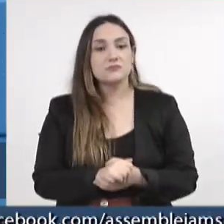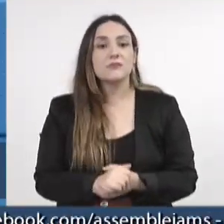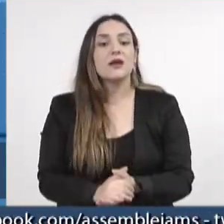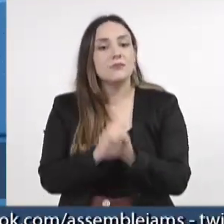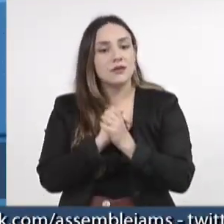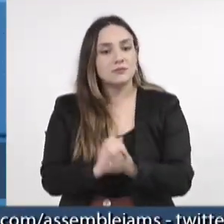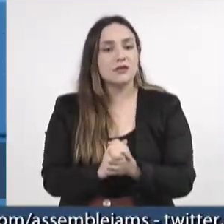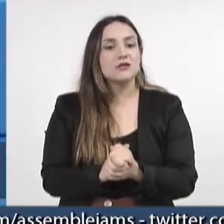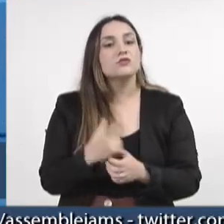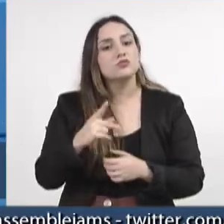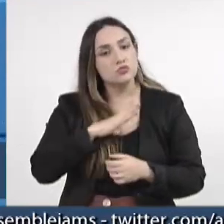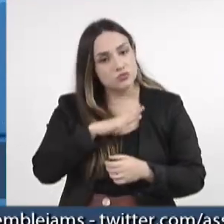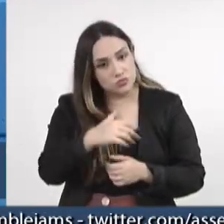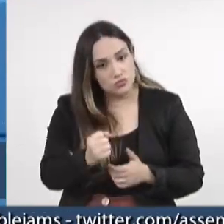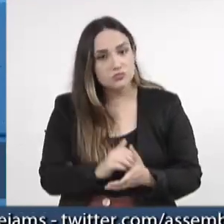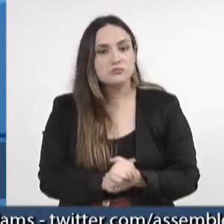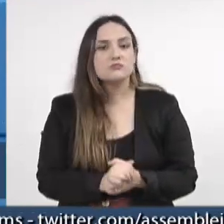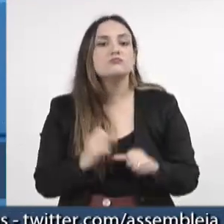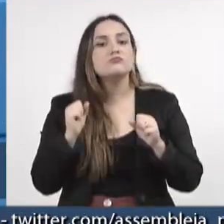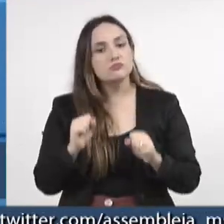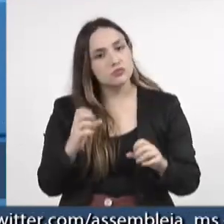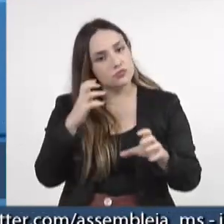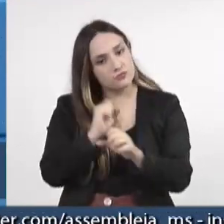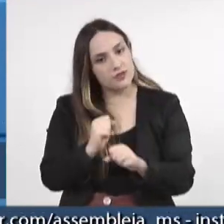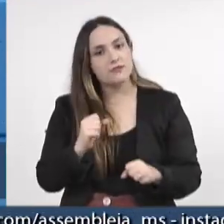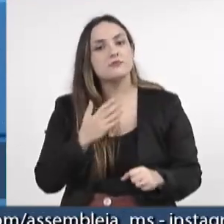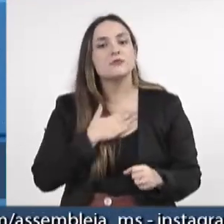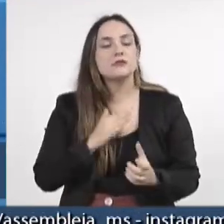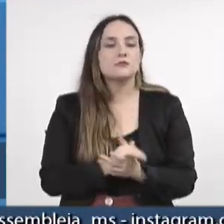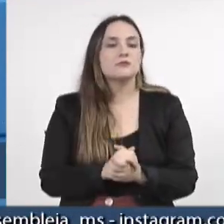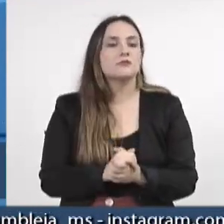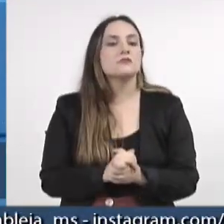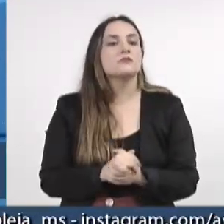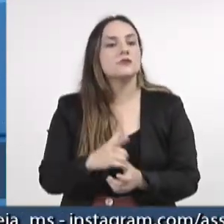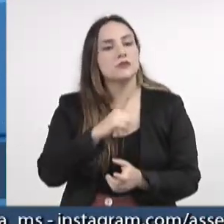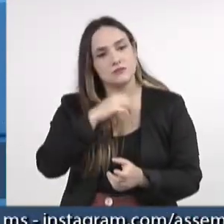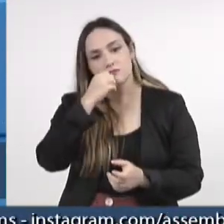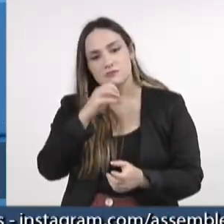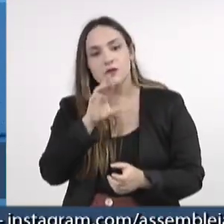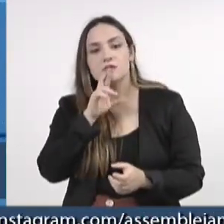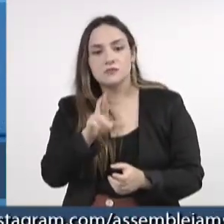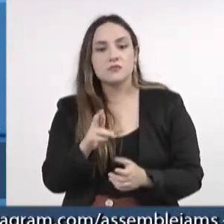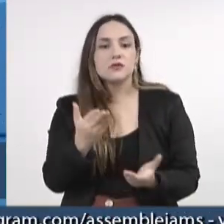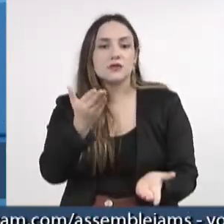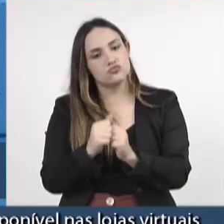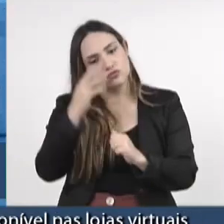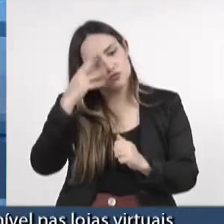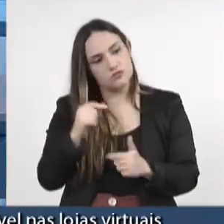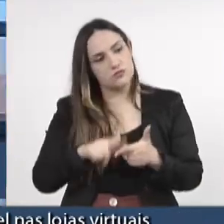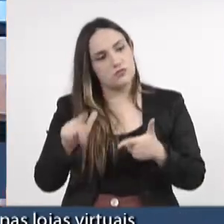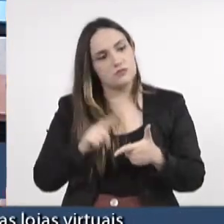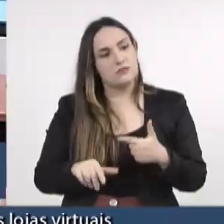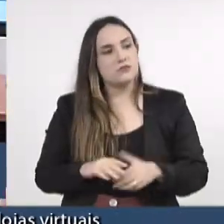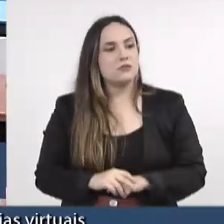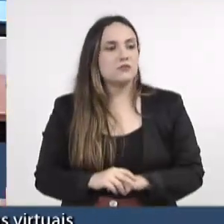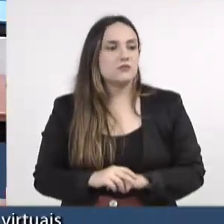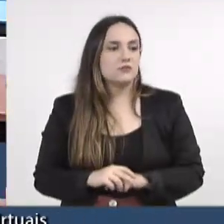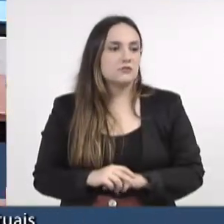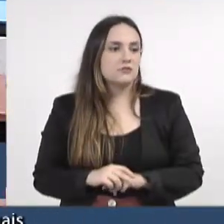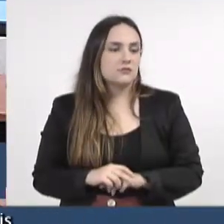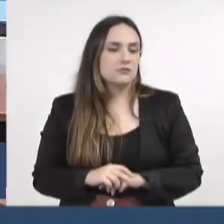indígenas. Então, o que nós estamos colocando? A obrigação de ter indenização prévia, justa e em dinheiro, caso o Estado queira fazer